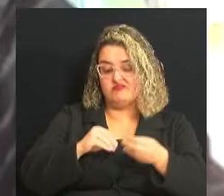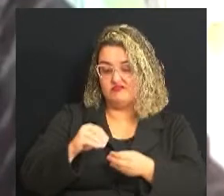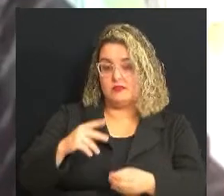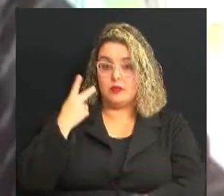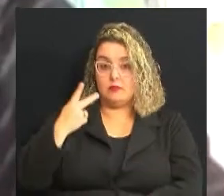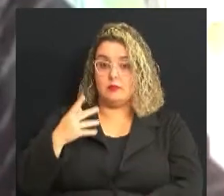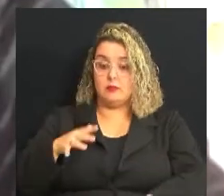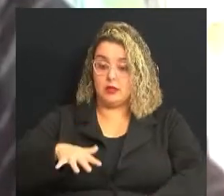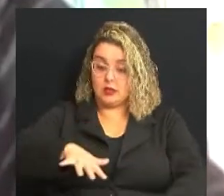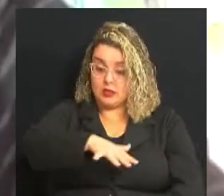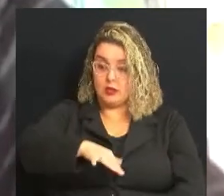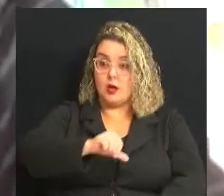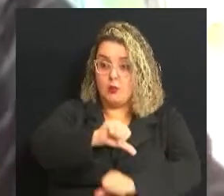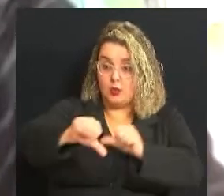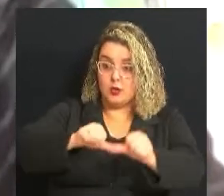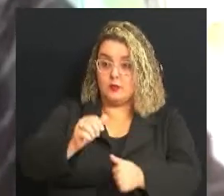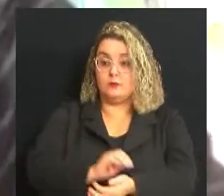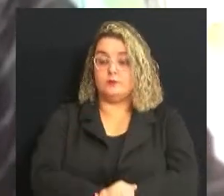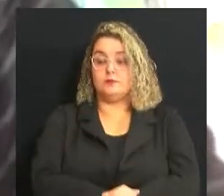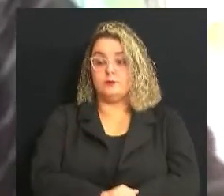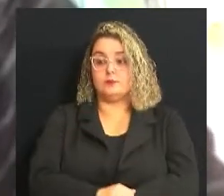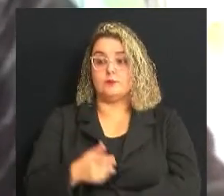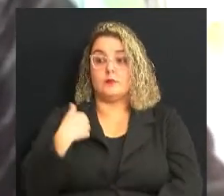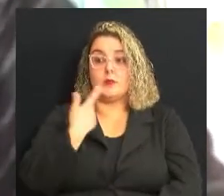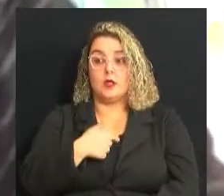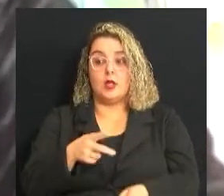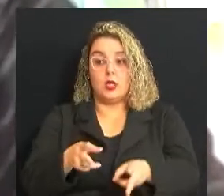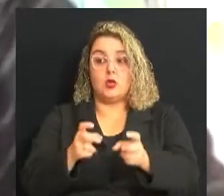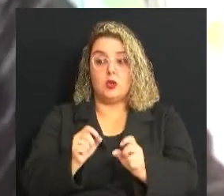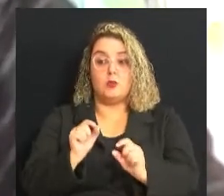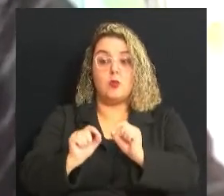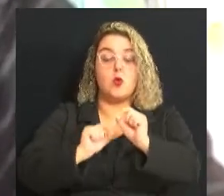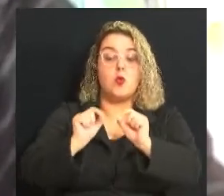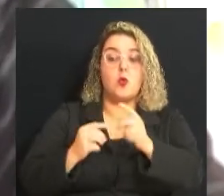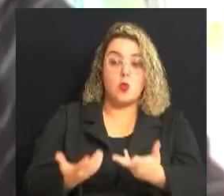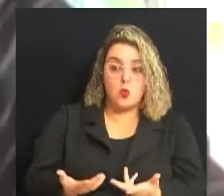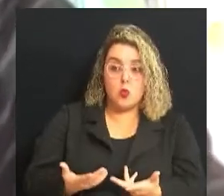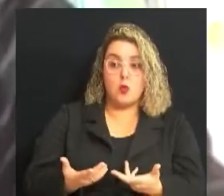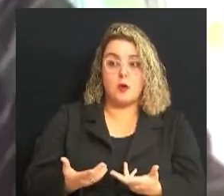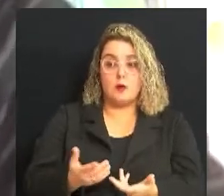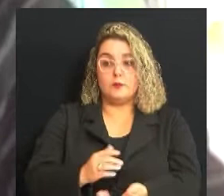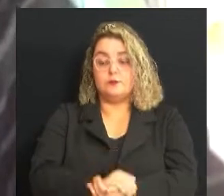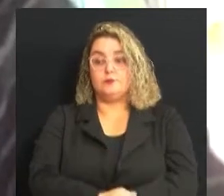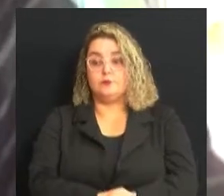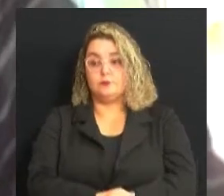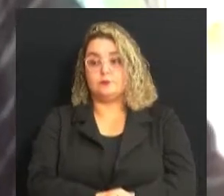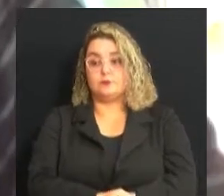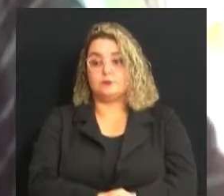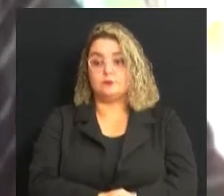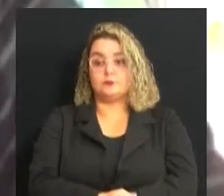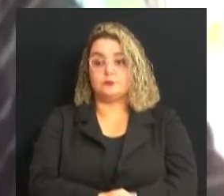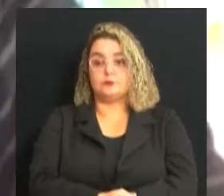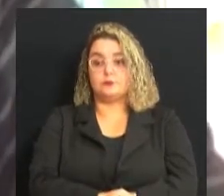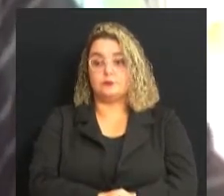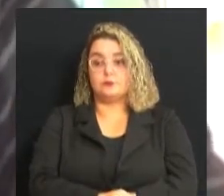mas esse cenário mudou e a gente percebe que tentou-se